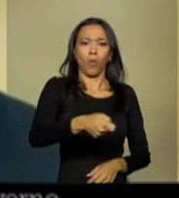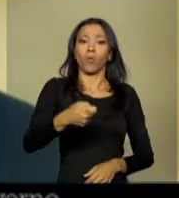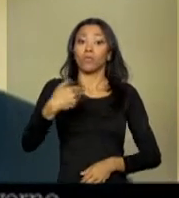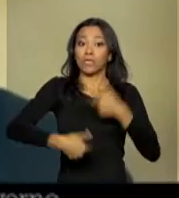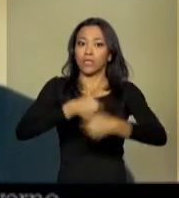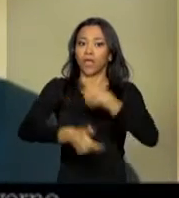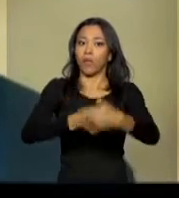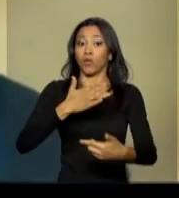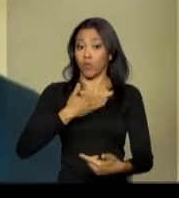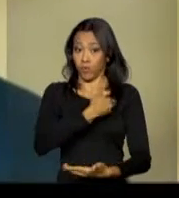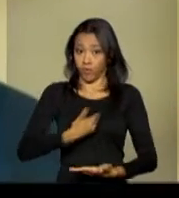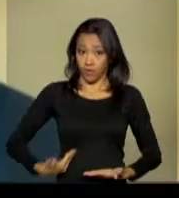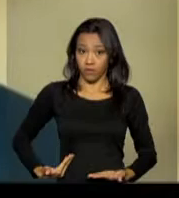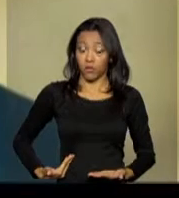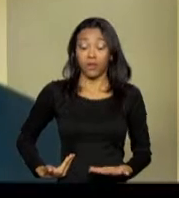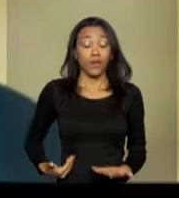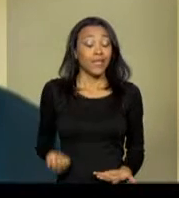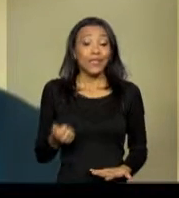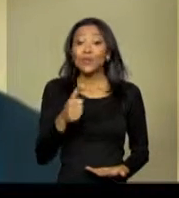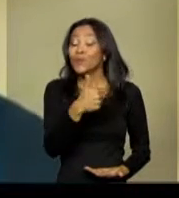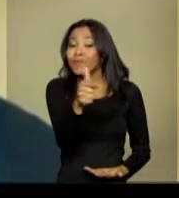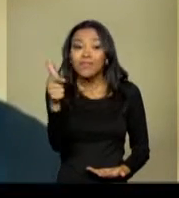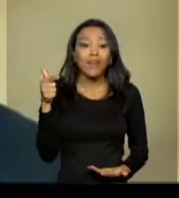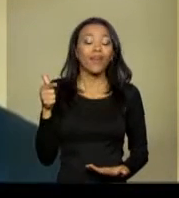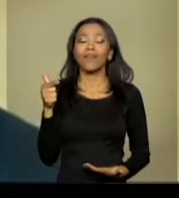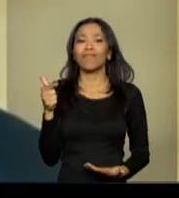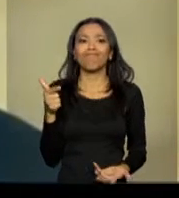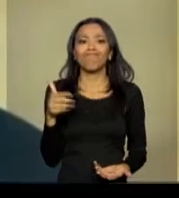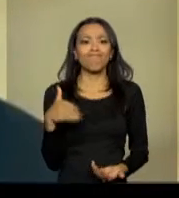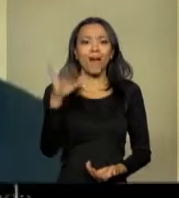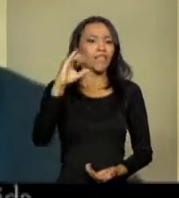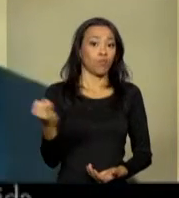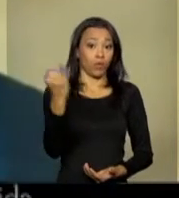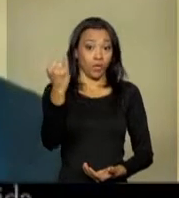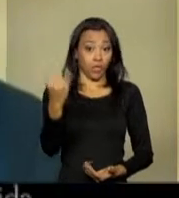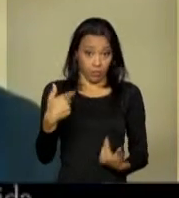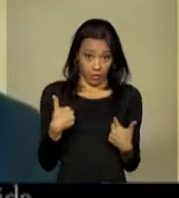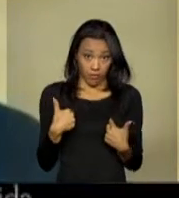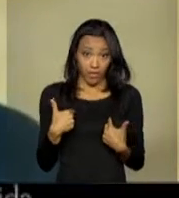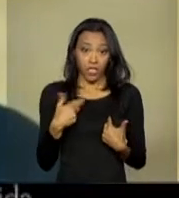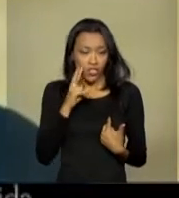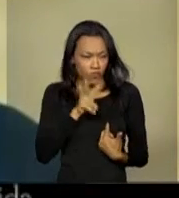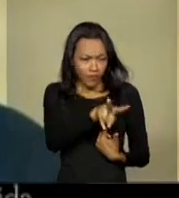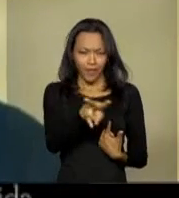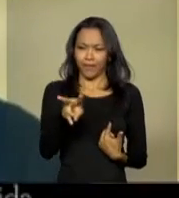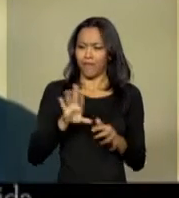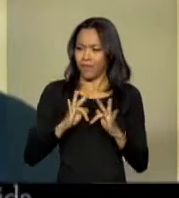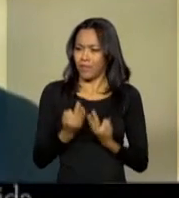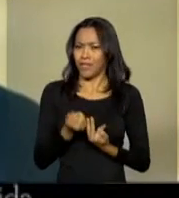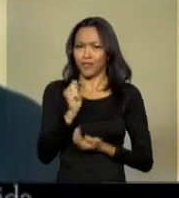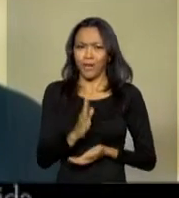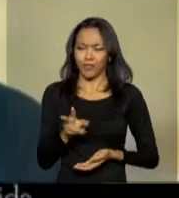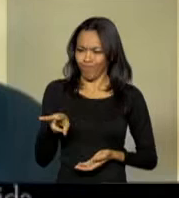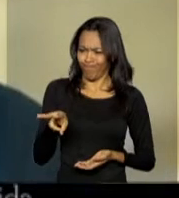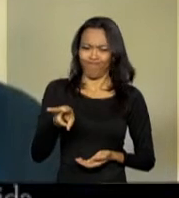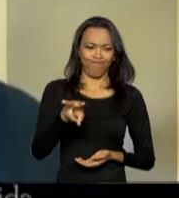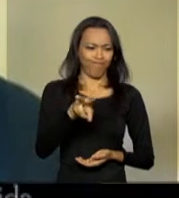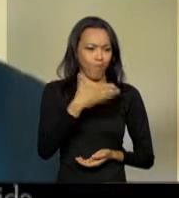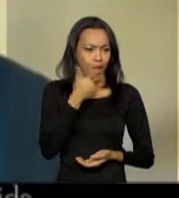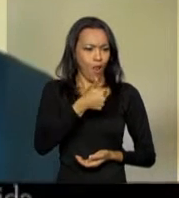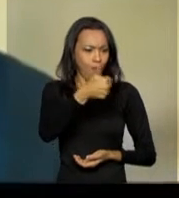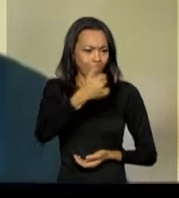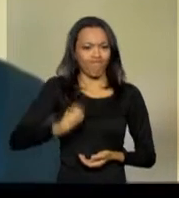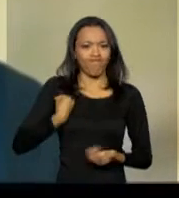meu governo. Não existe nada mais importante para mim do que ver as famílias brasileiras melhorando de